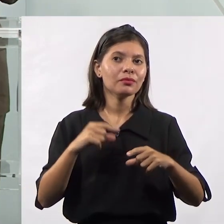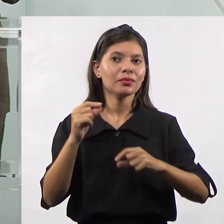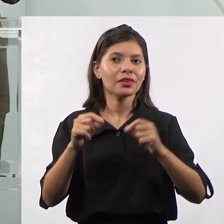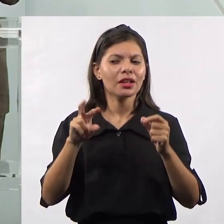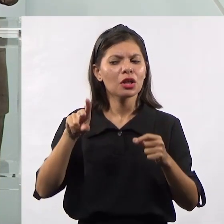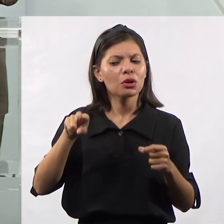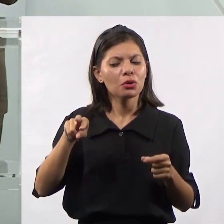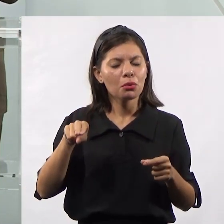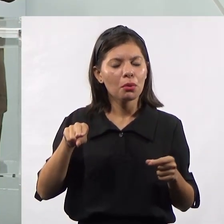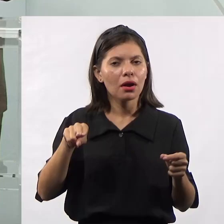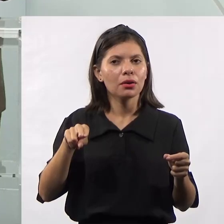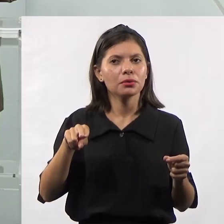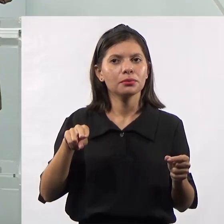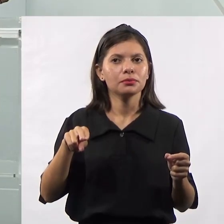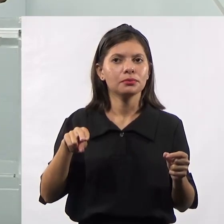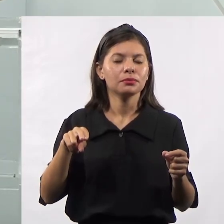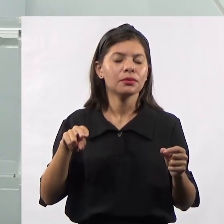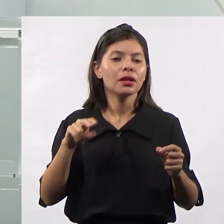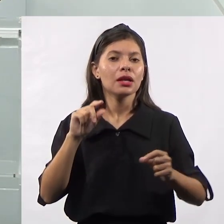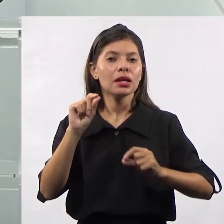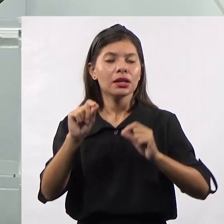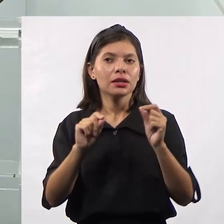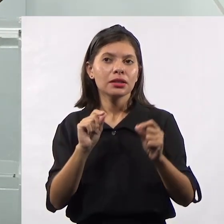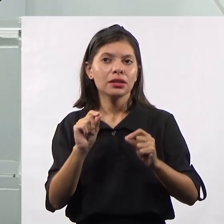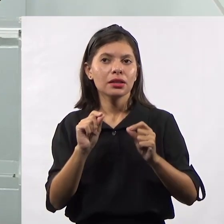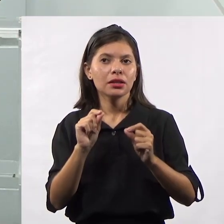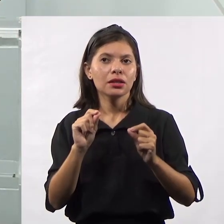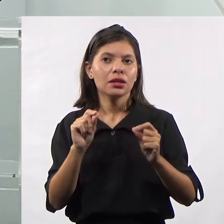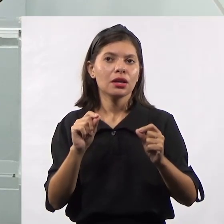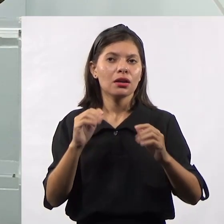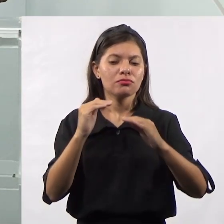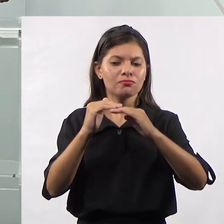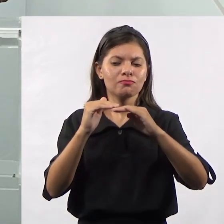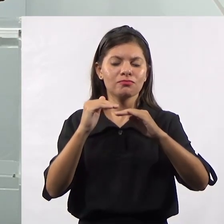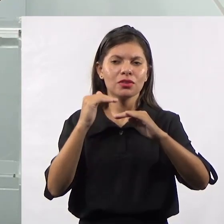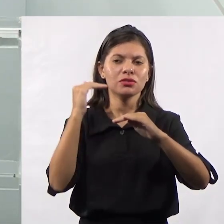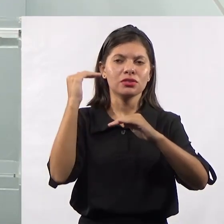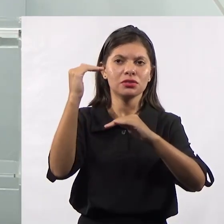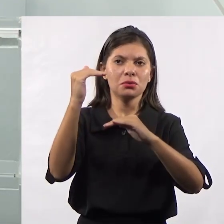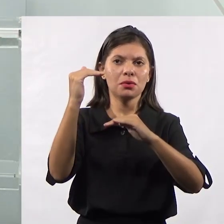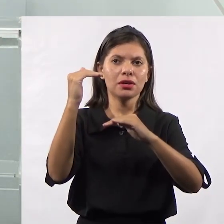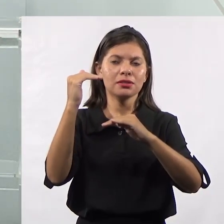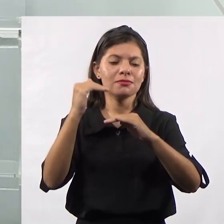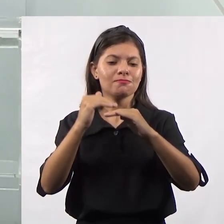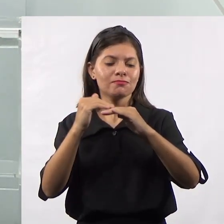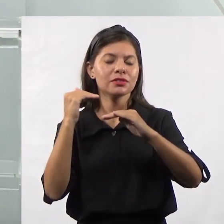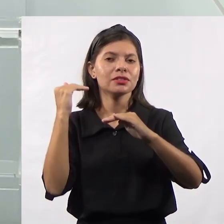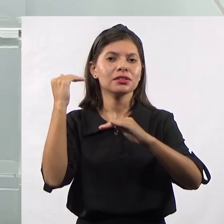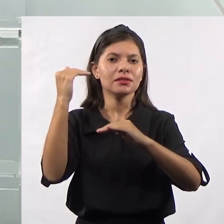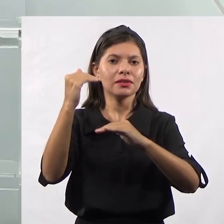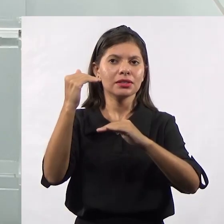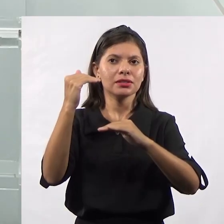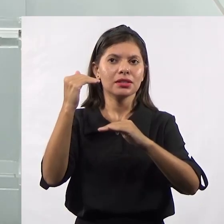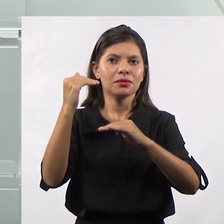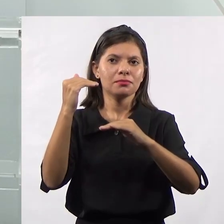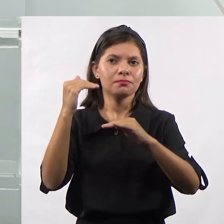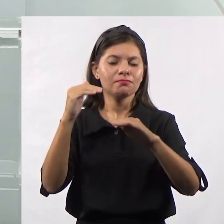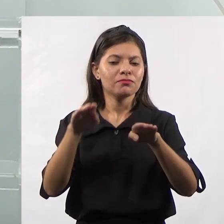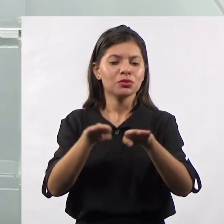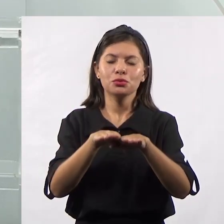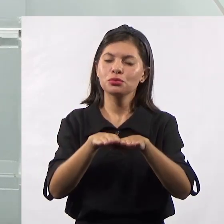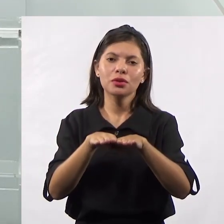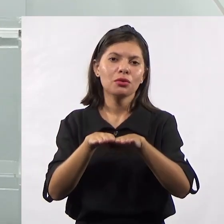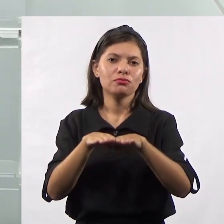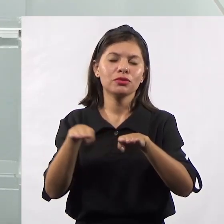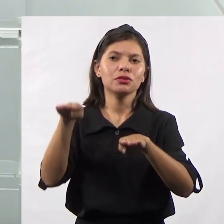tratar os iguais de forma igual e os desiguais de forma desiguais na medida da sua